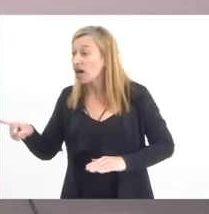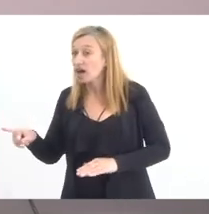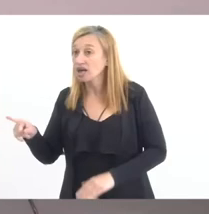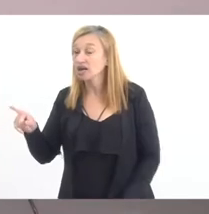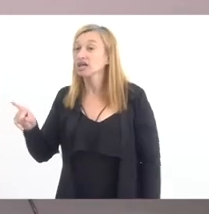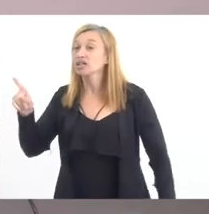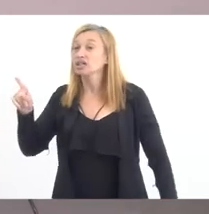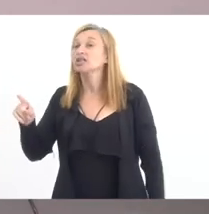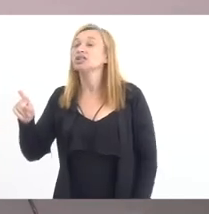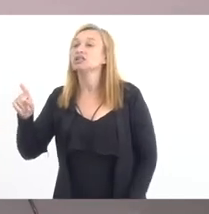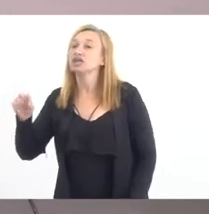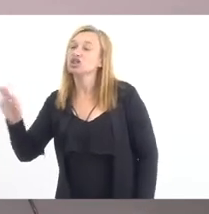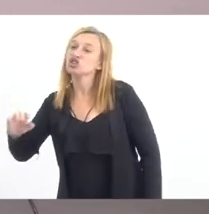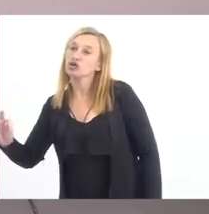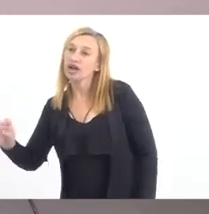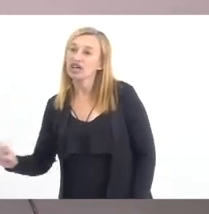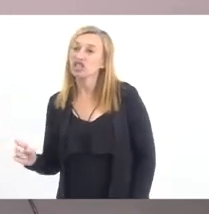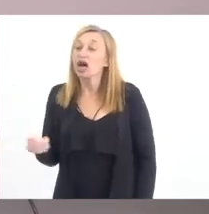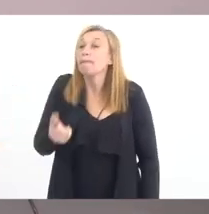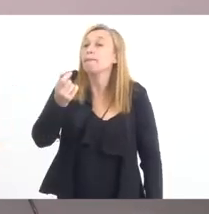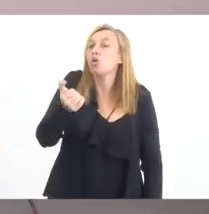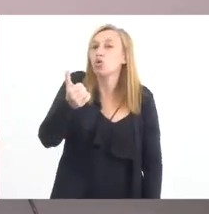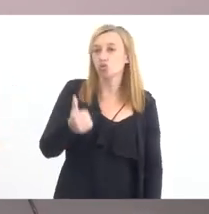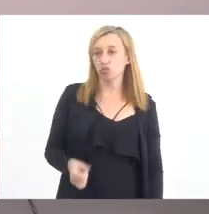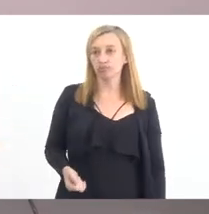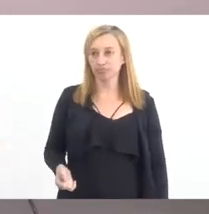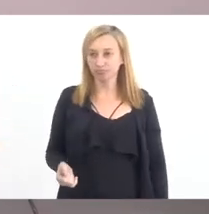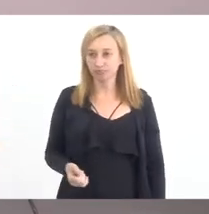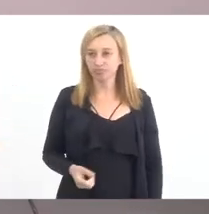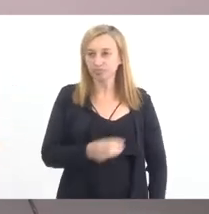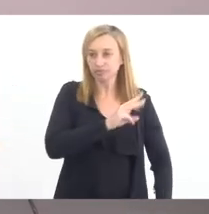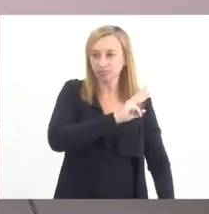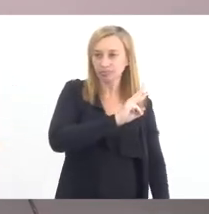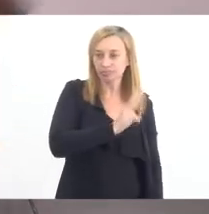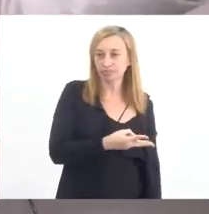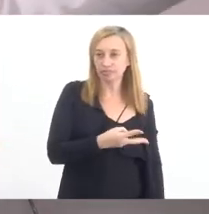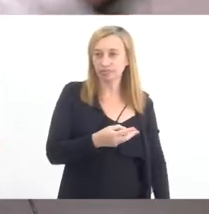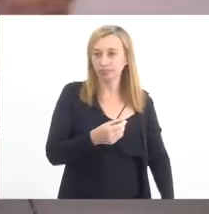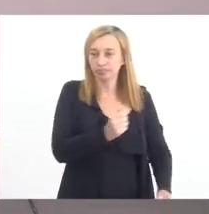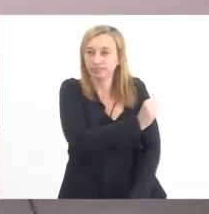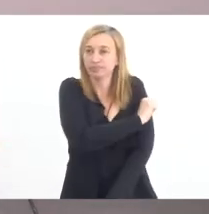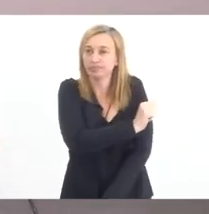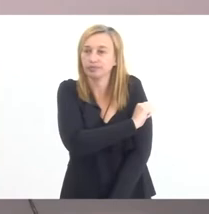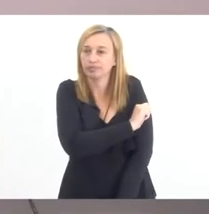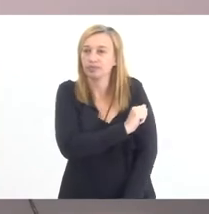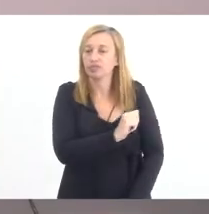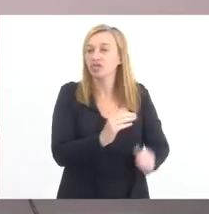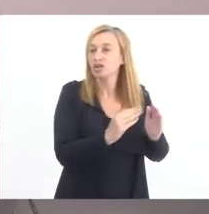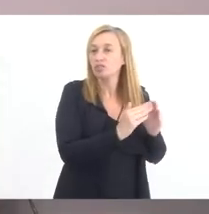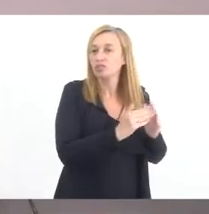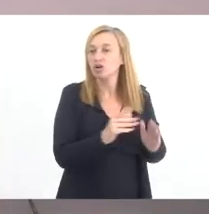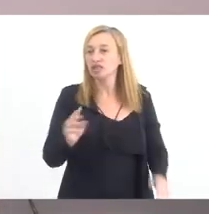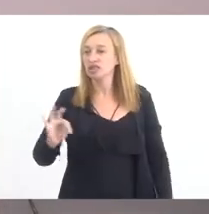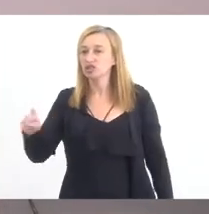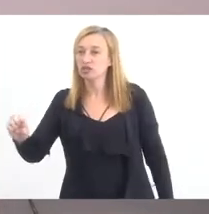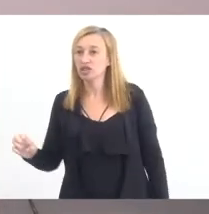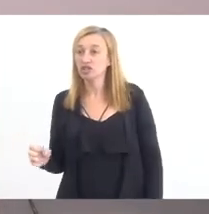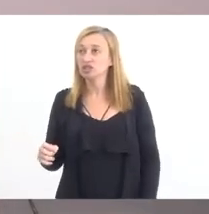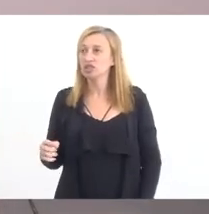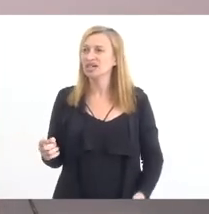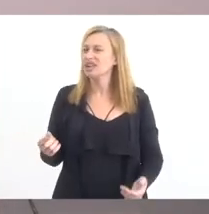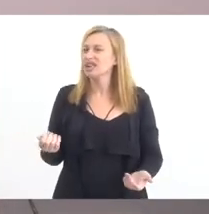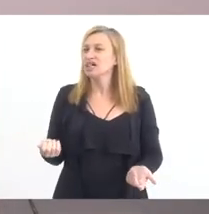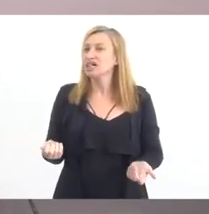1.500.000 pessoas que moram na Zona Oeste. Ah, tem 3.000 alunos da UERJ que moram na Zona Oeste. É insignificante. Significa que existe um vácuo, sabe